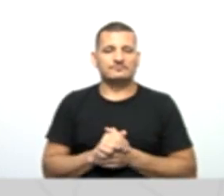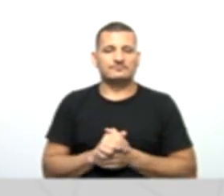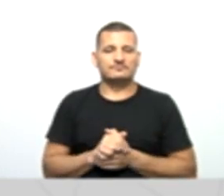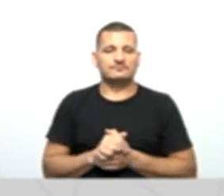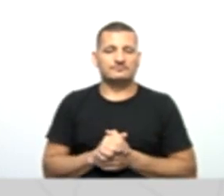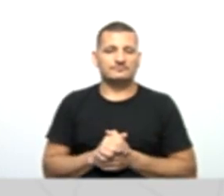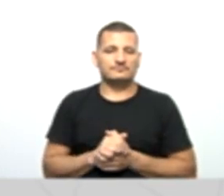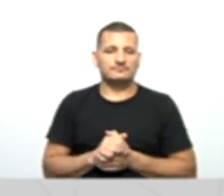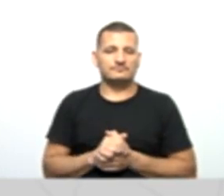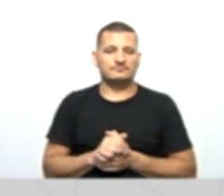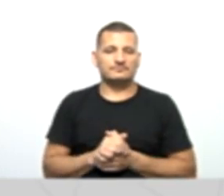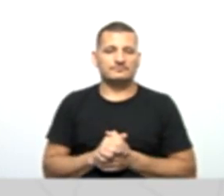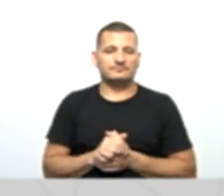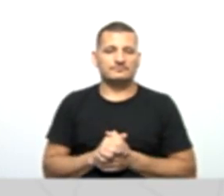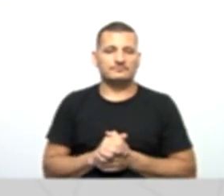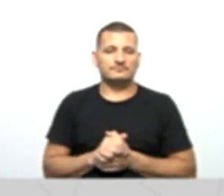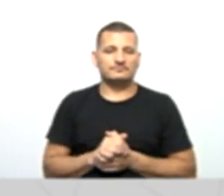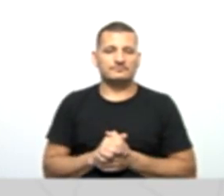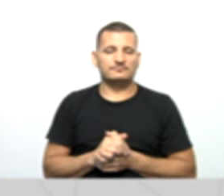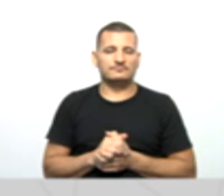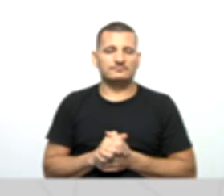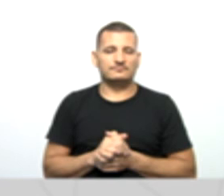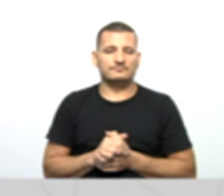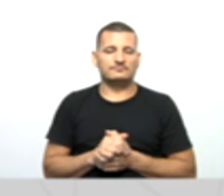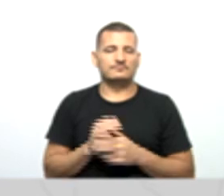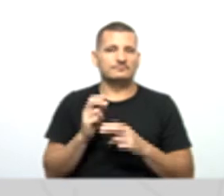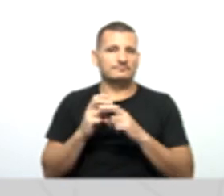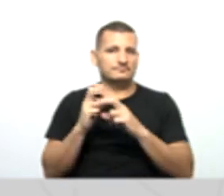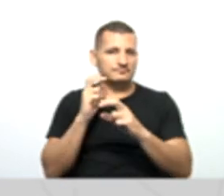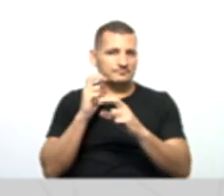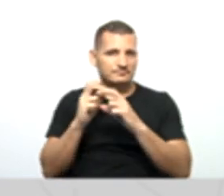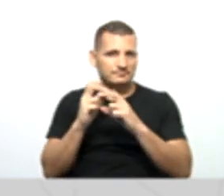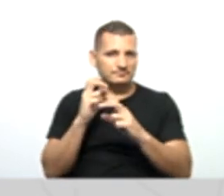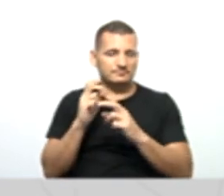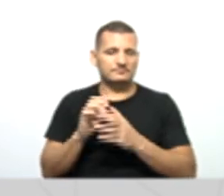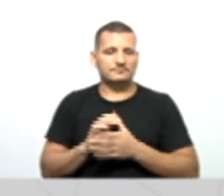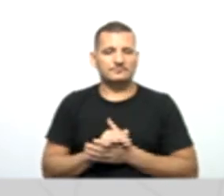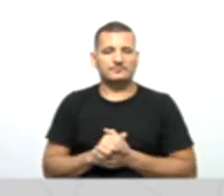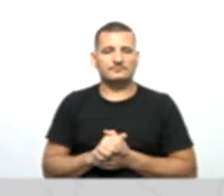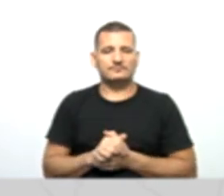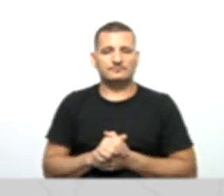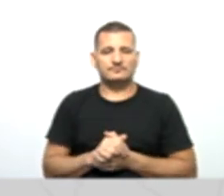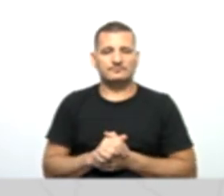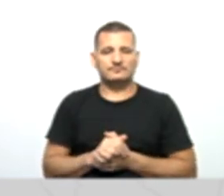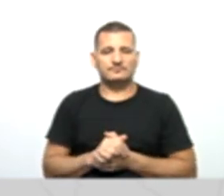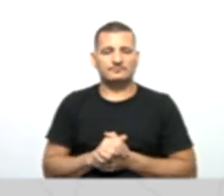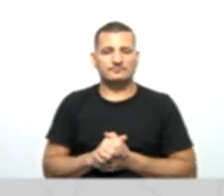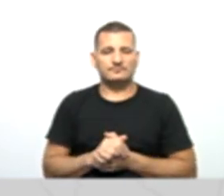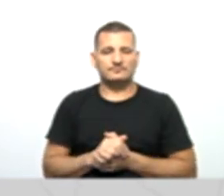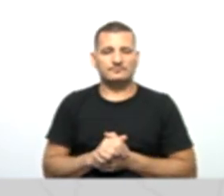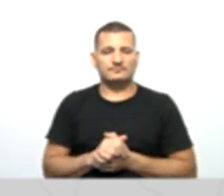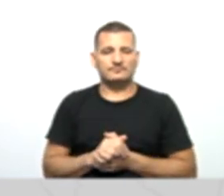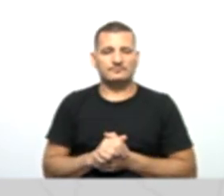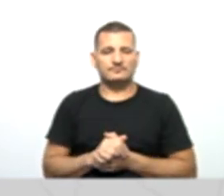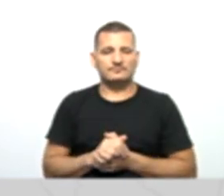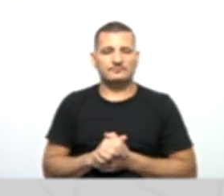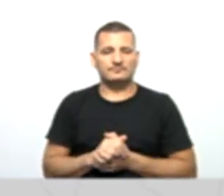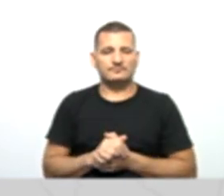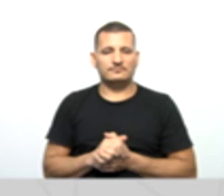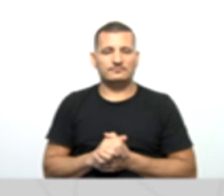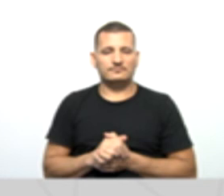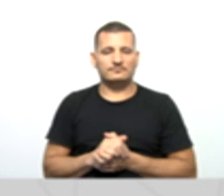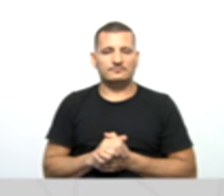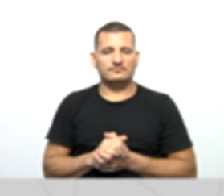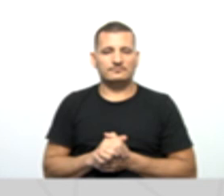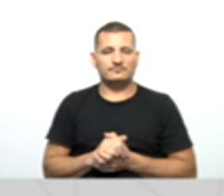aqui eu vou contratar que serviços? Serviços de engenharia, não é isso? Eu não preciso ter lá uma empresa ou uma pessoa responsável pela